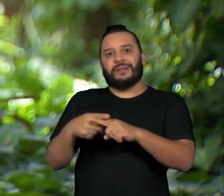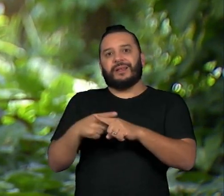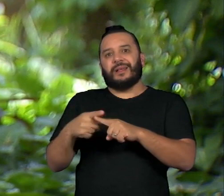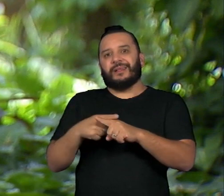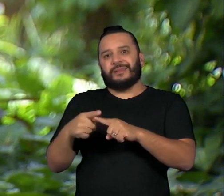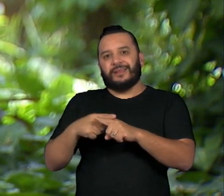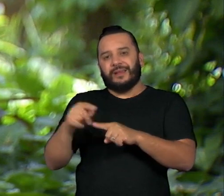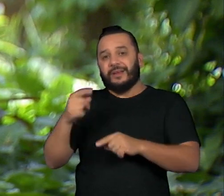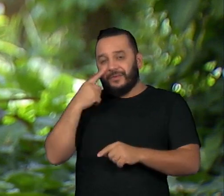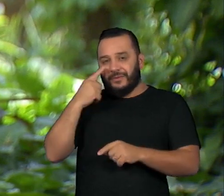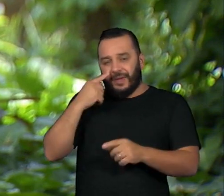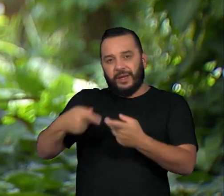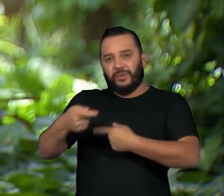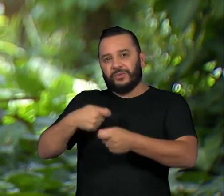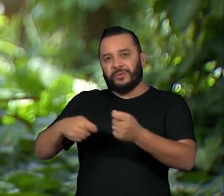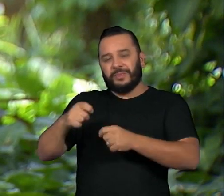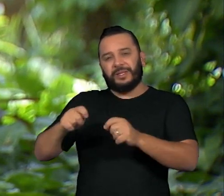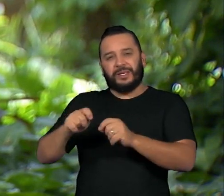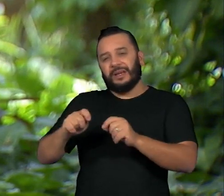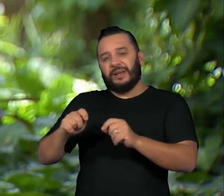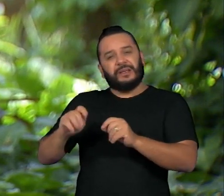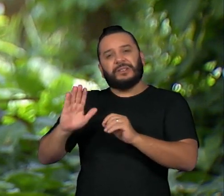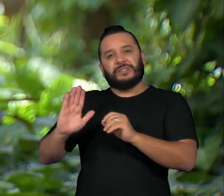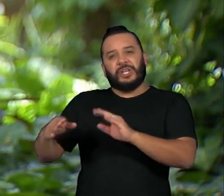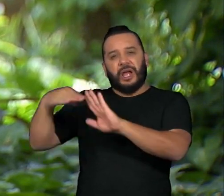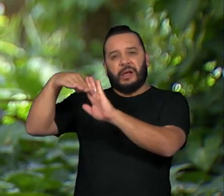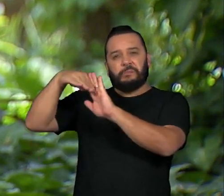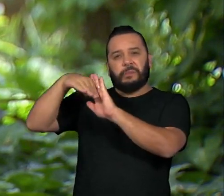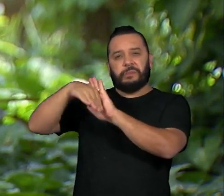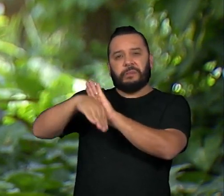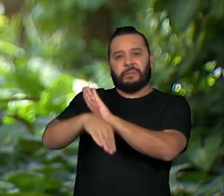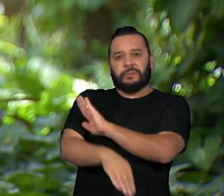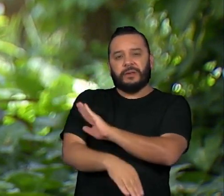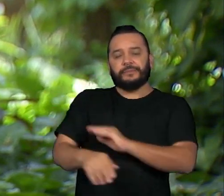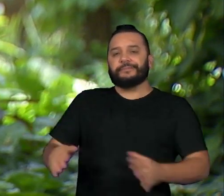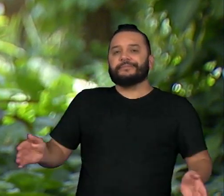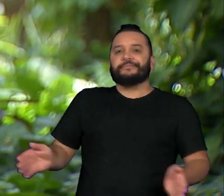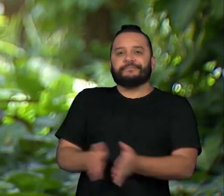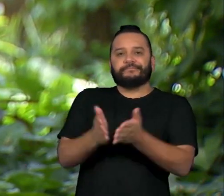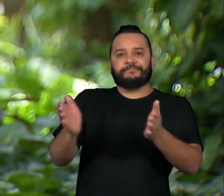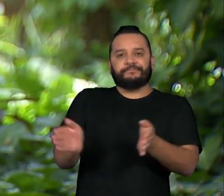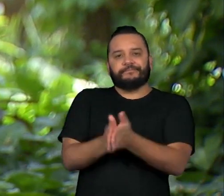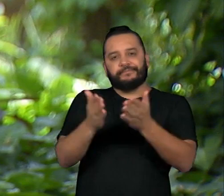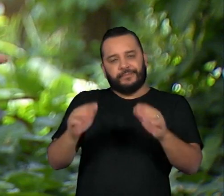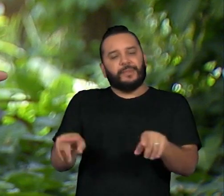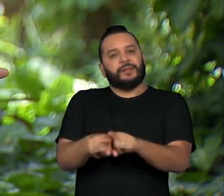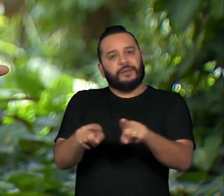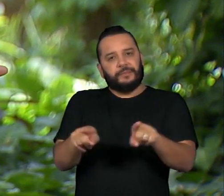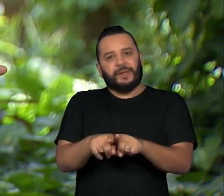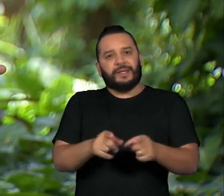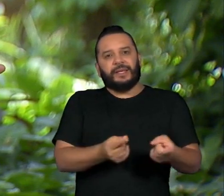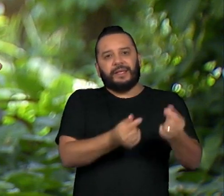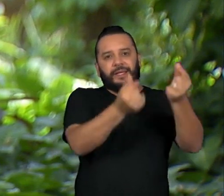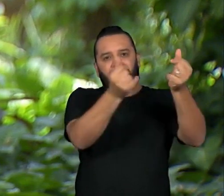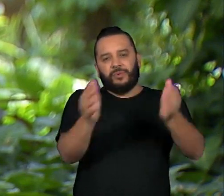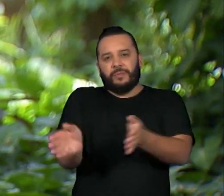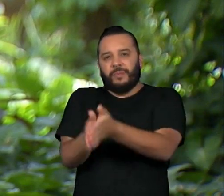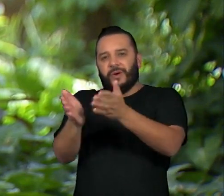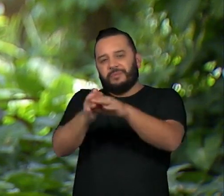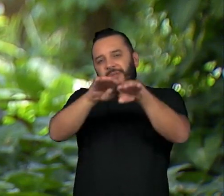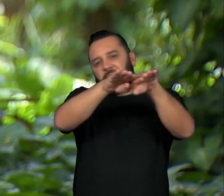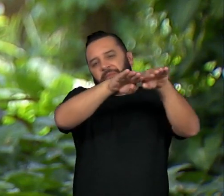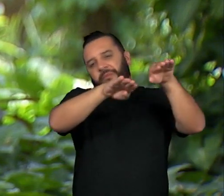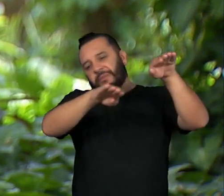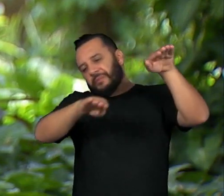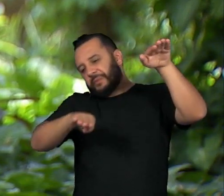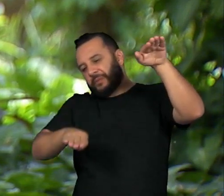a inflação. Pobreza e desigualdade se espalham pelo mundo. E a questão é sempre a mesma: quem